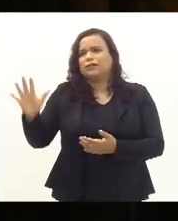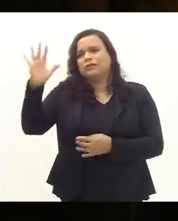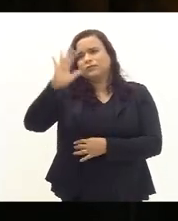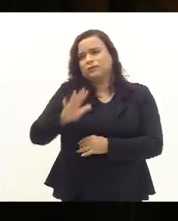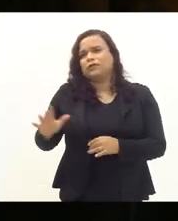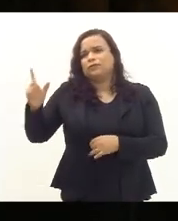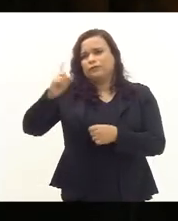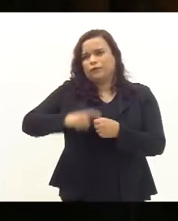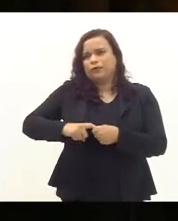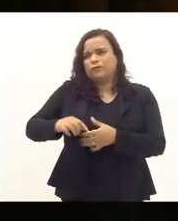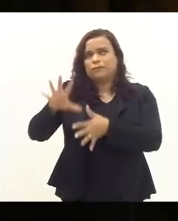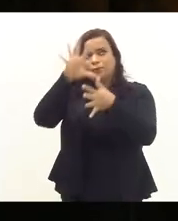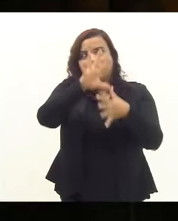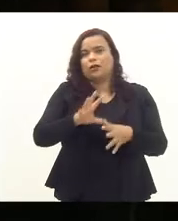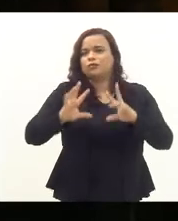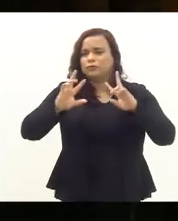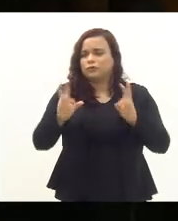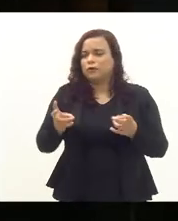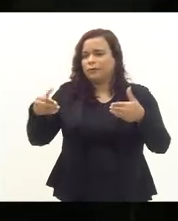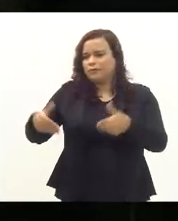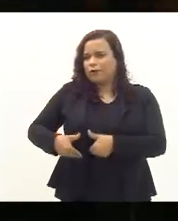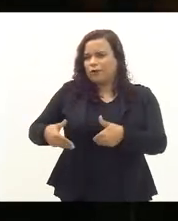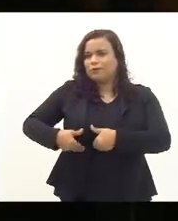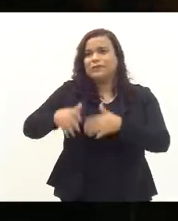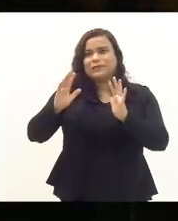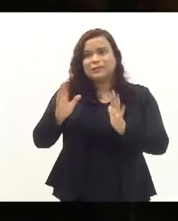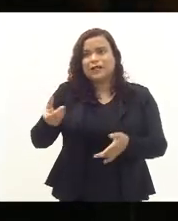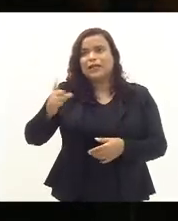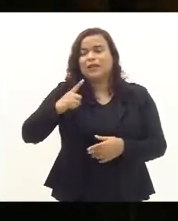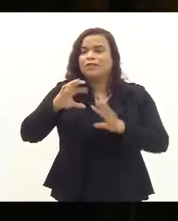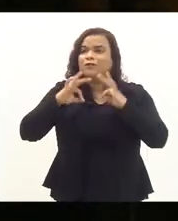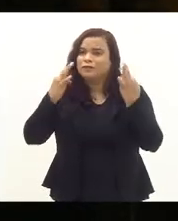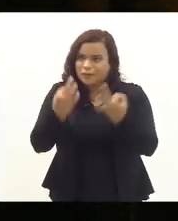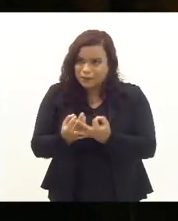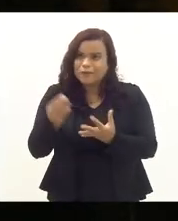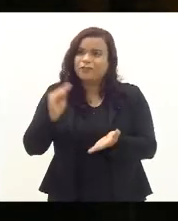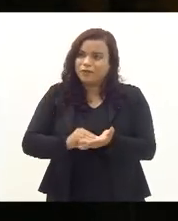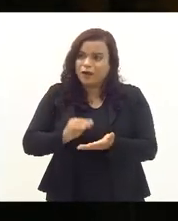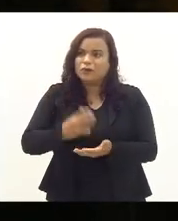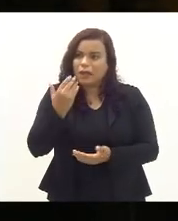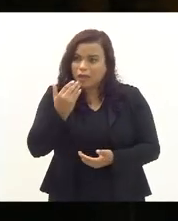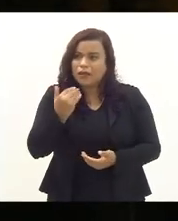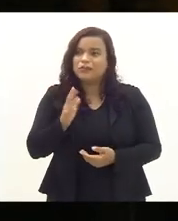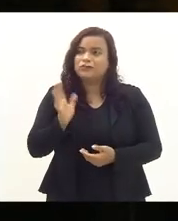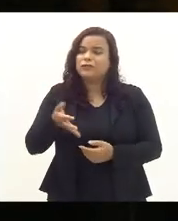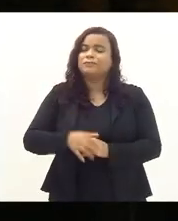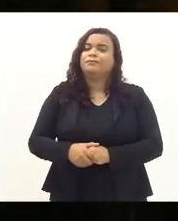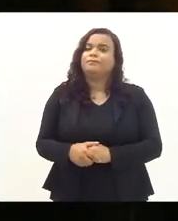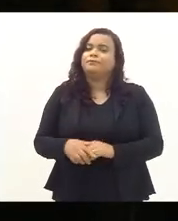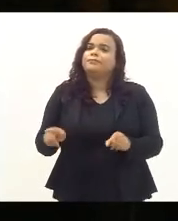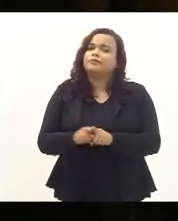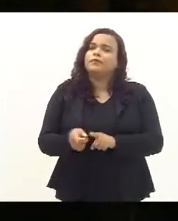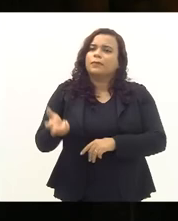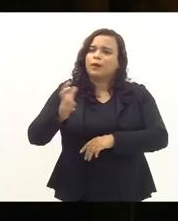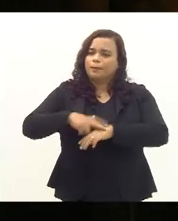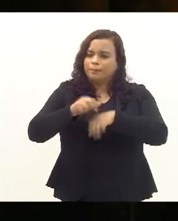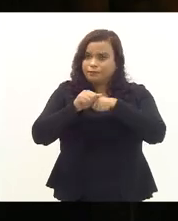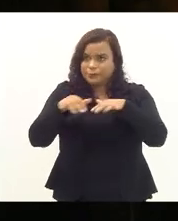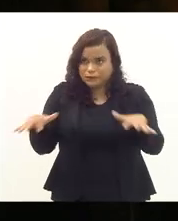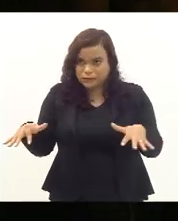voltando ao mapa da Fome de famílias que não têm o que comer é claro que a banda de Mia